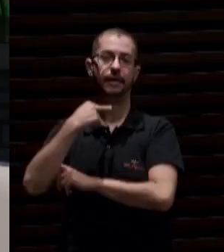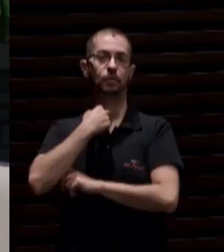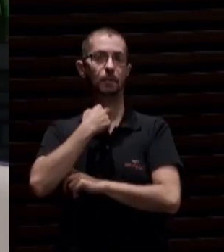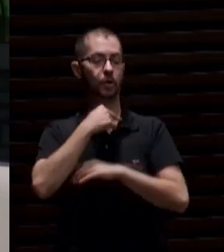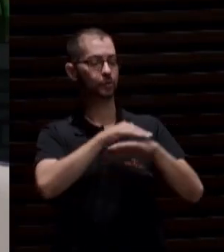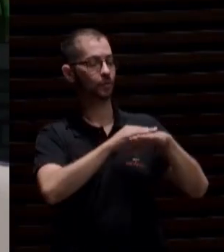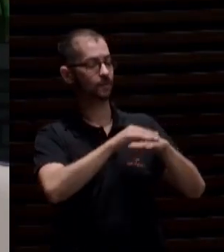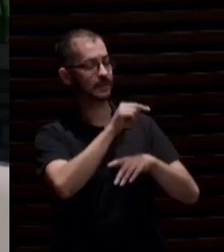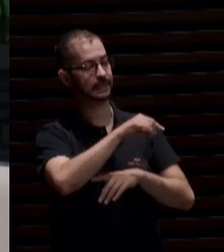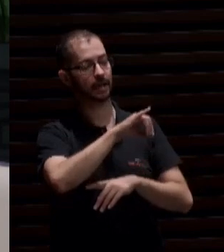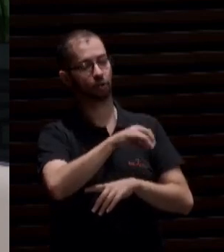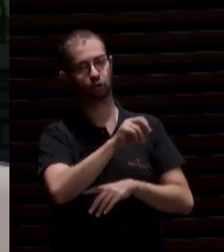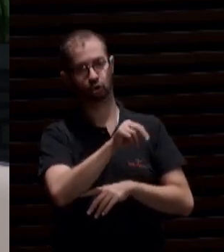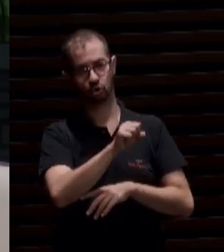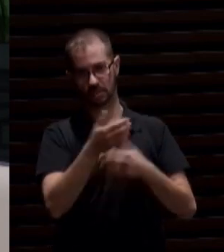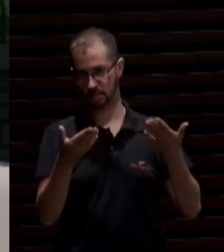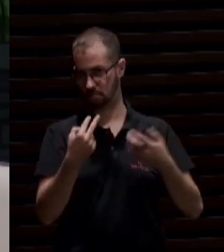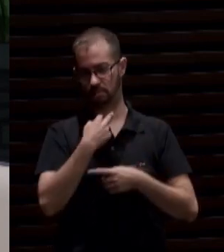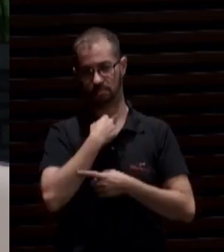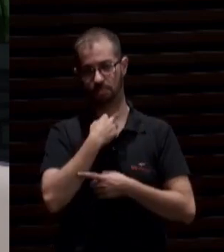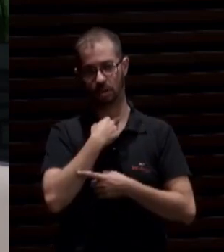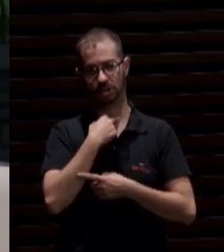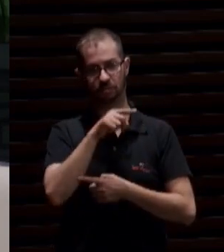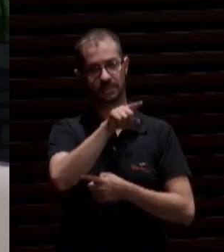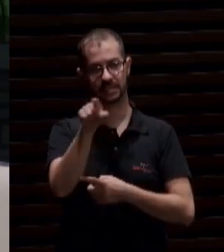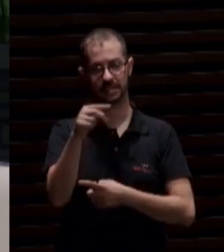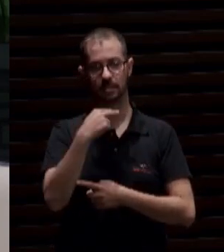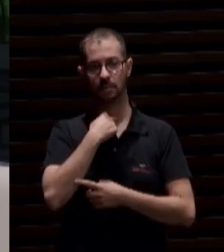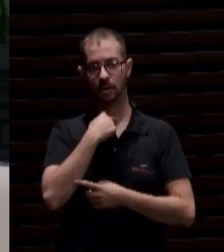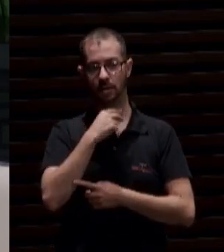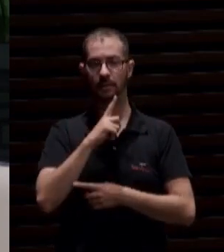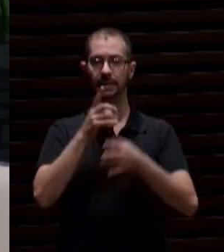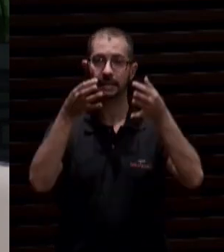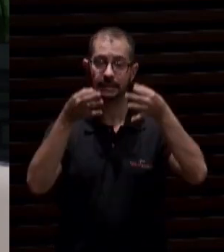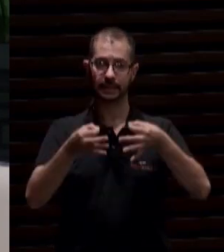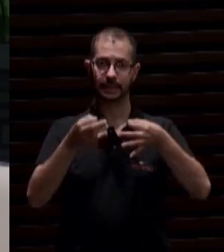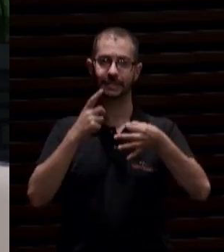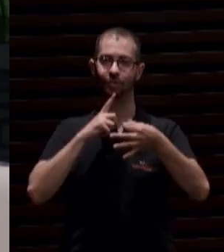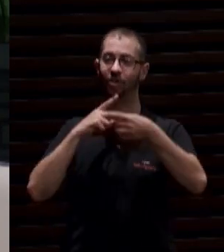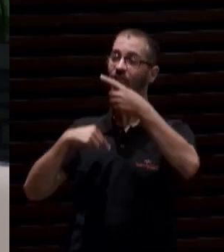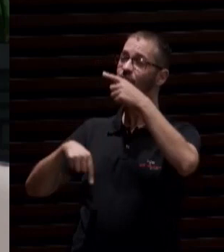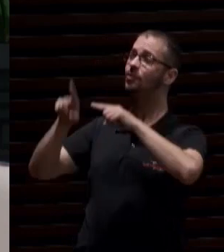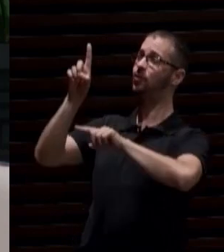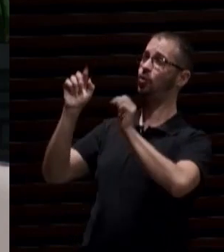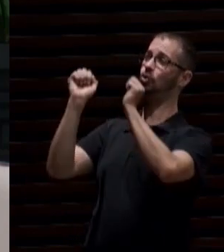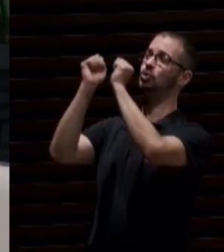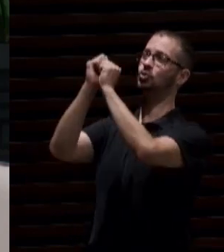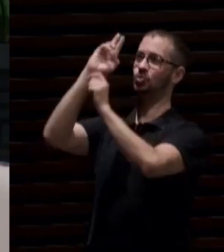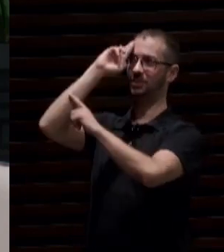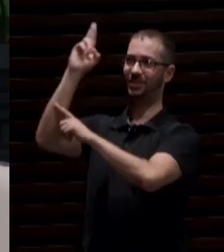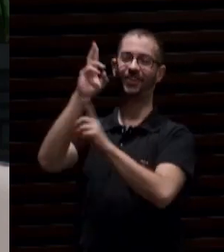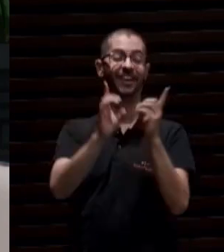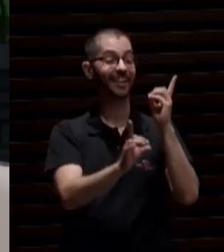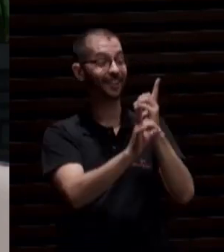pode. Mas eu tenho certeza de que um dia, quando estivermos com o Senhor e nos encontrarmos com o Jonas